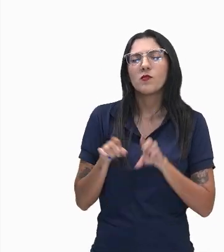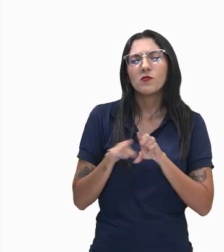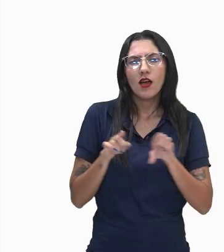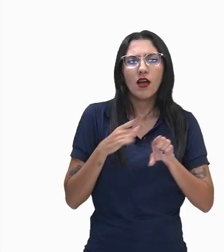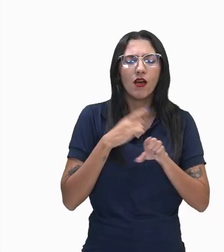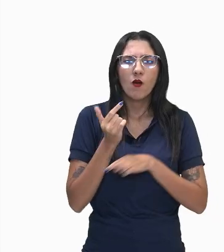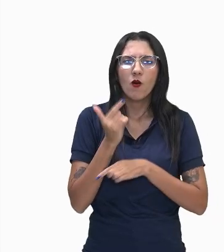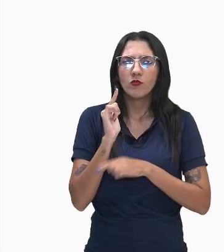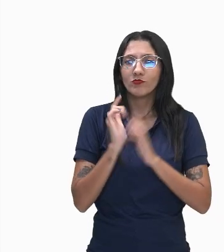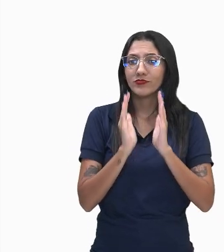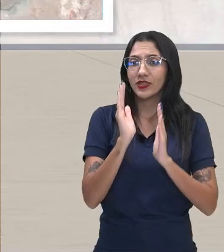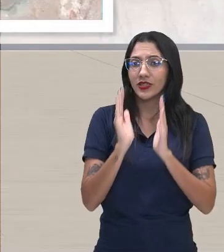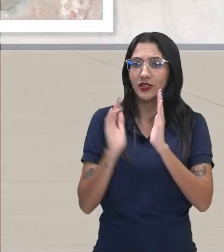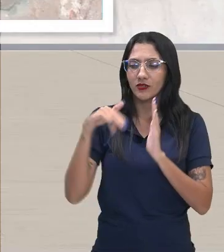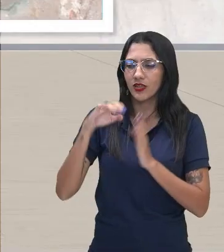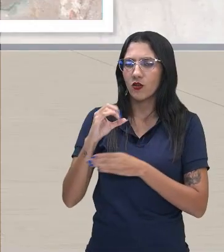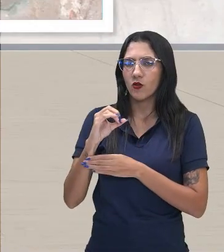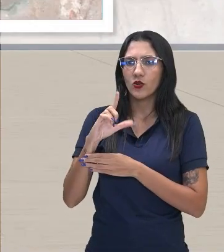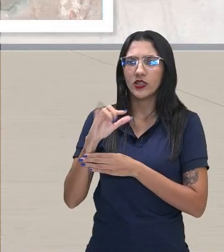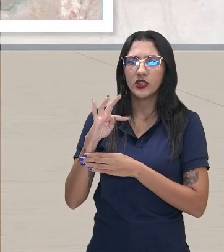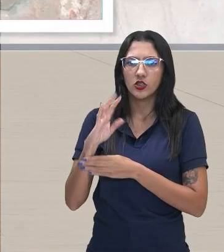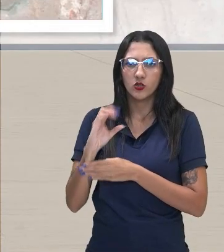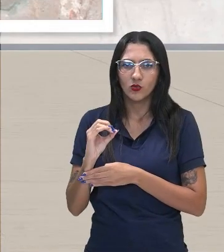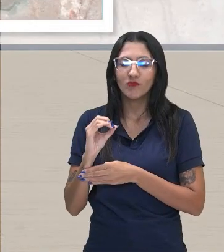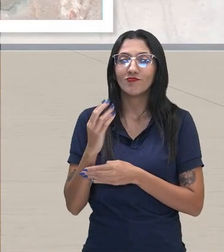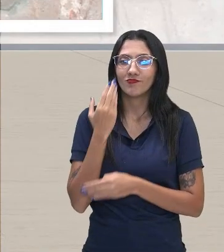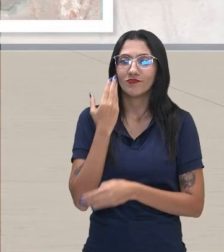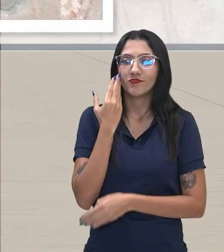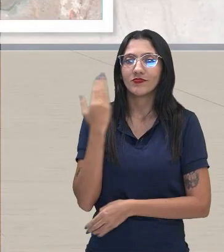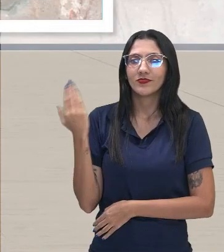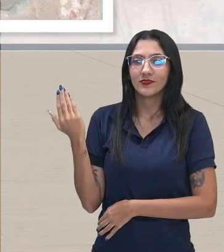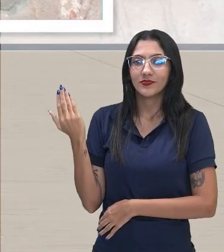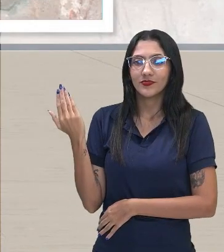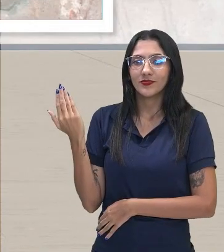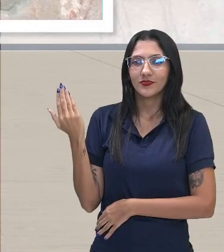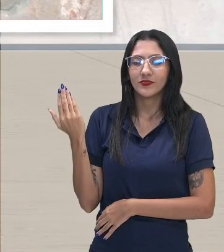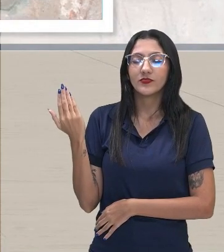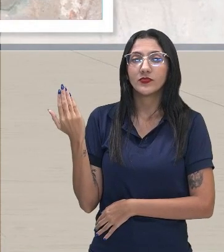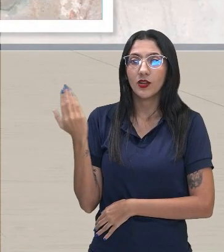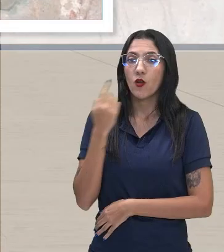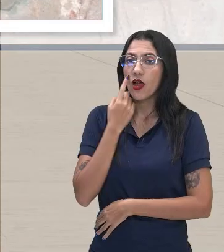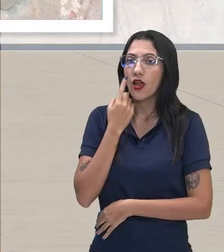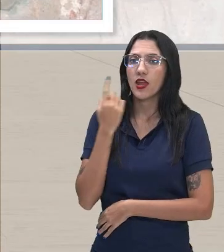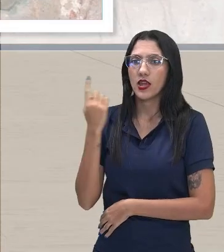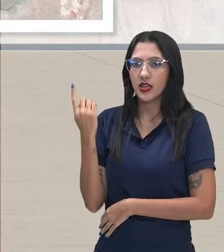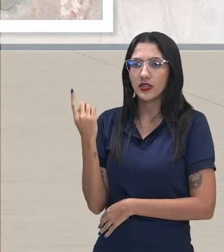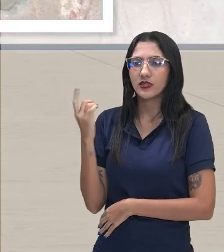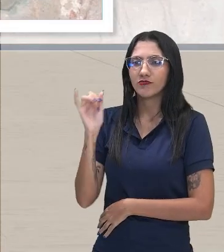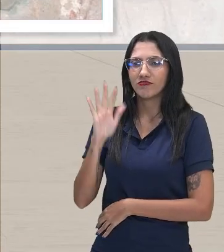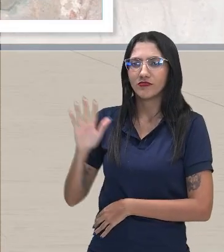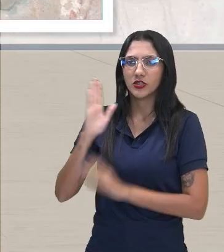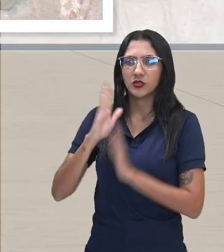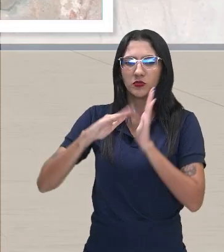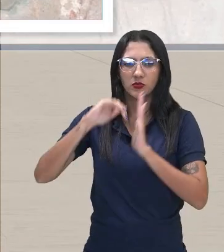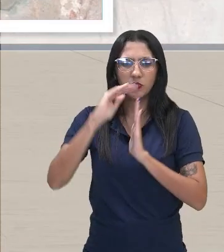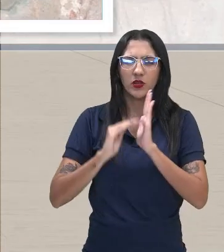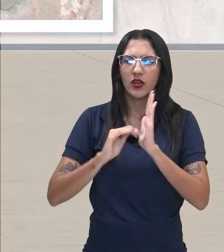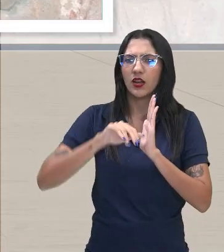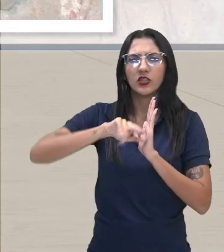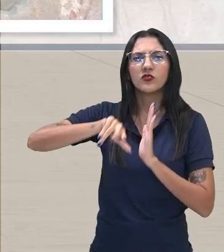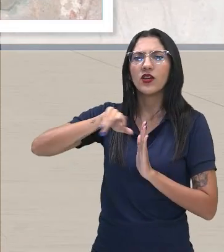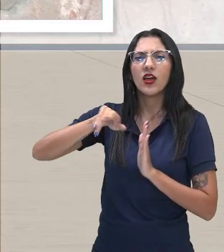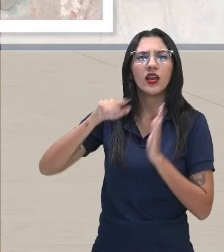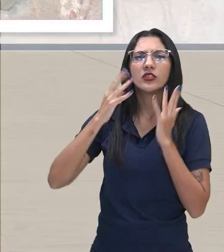de Neolítico. E aqui nós temos essa pintura. Preste bem atenção, essa pintura ela não é naturalista. Vocês